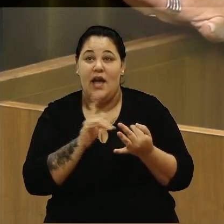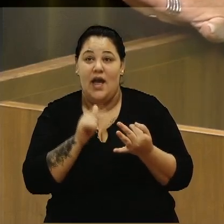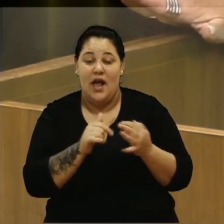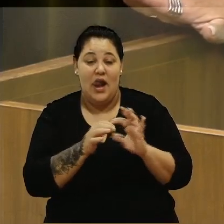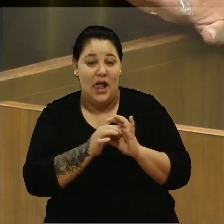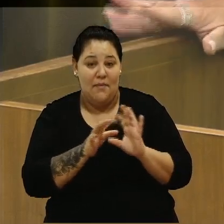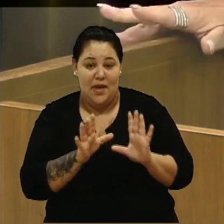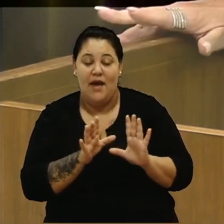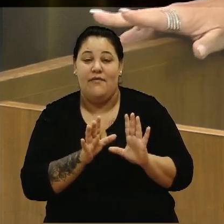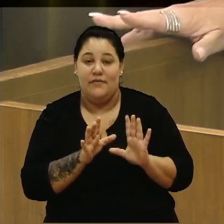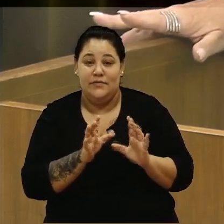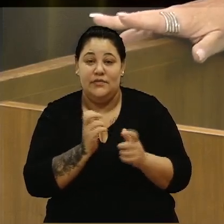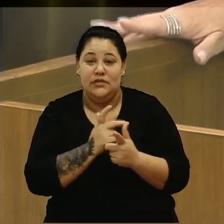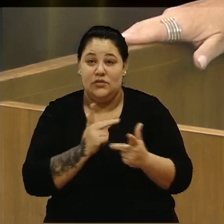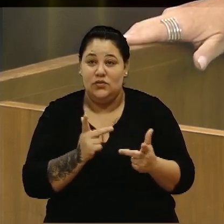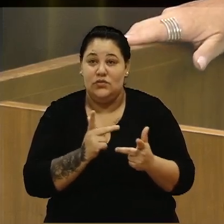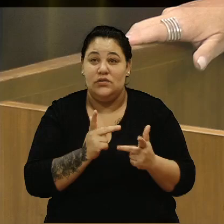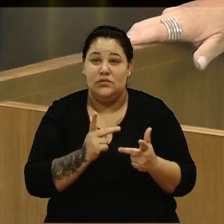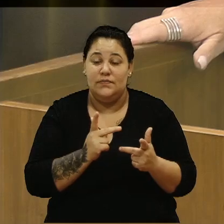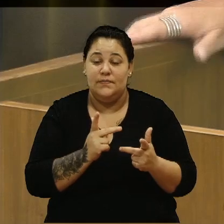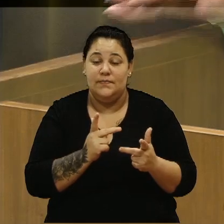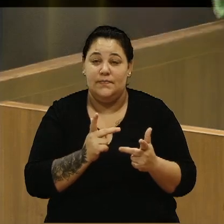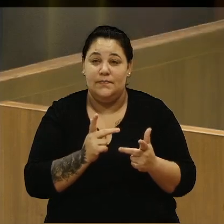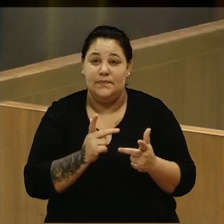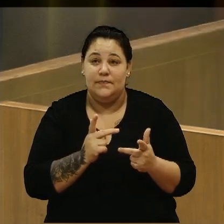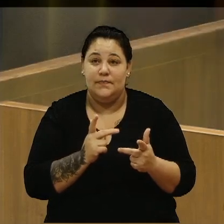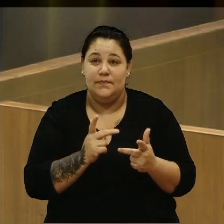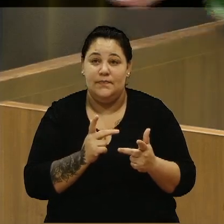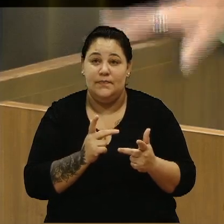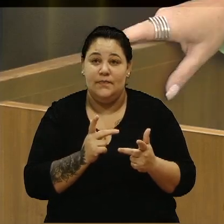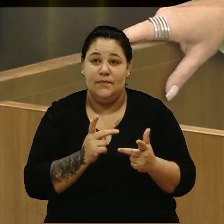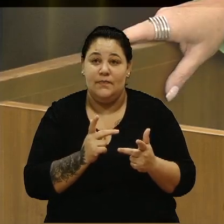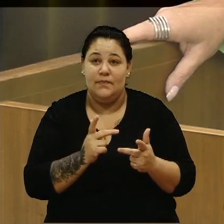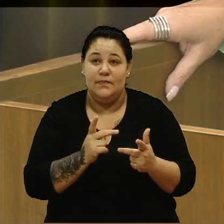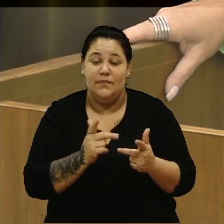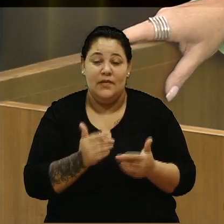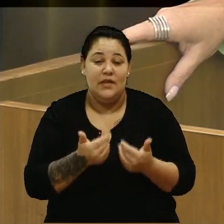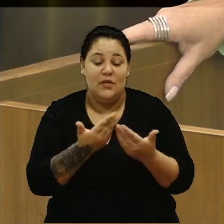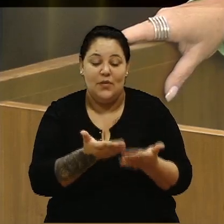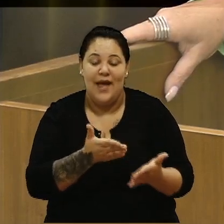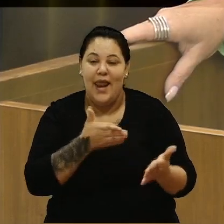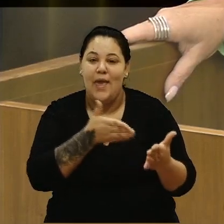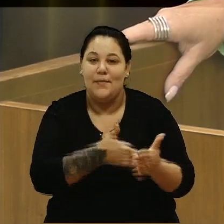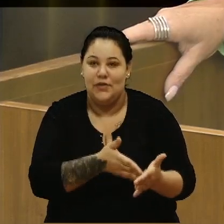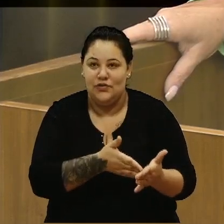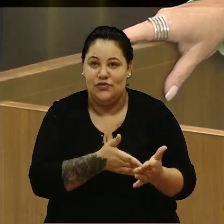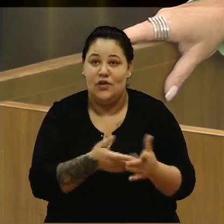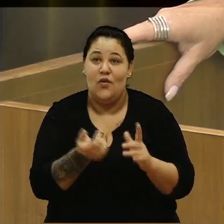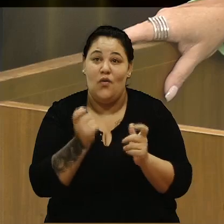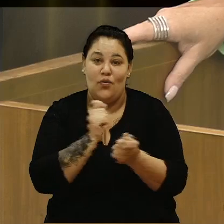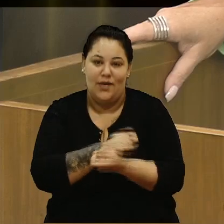permissiva no sentido de não dar limites. Pelo